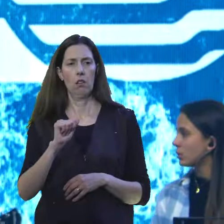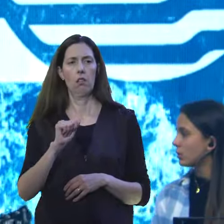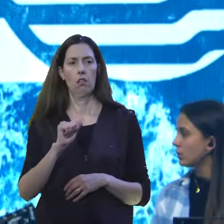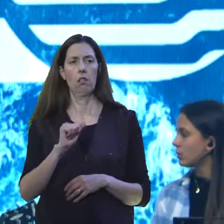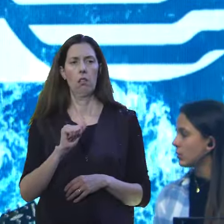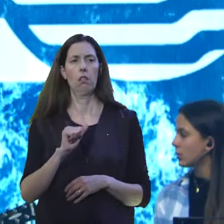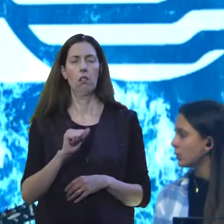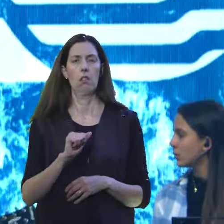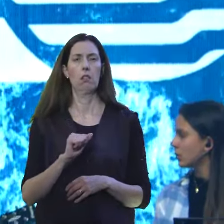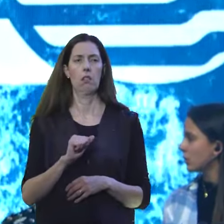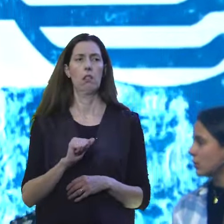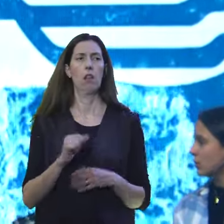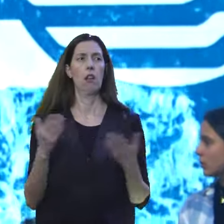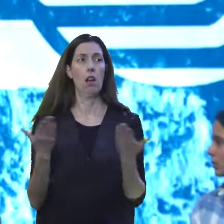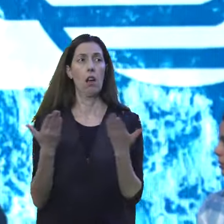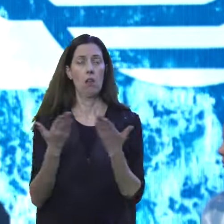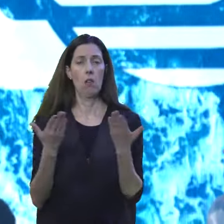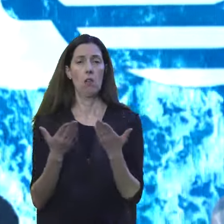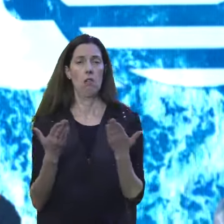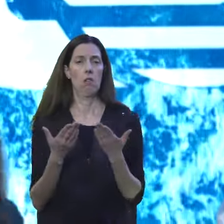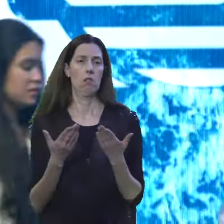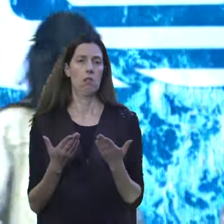comer depois daqui, agora.